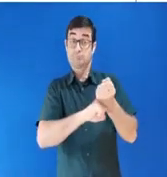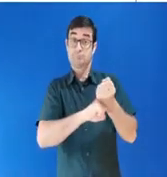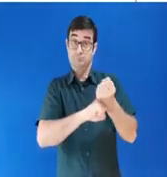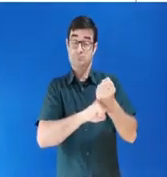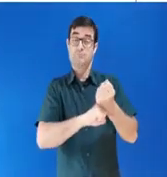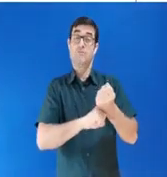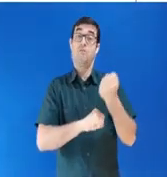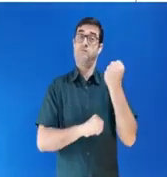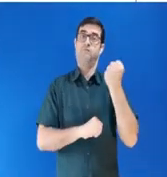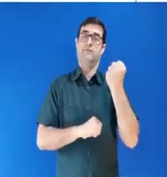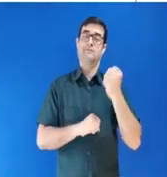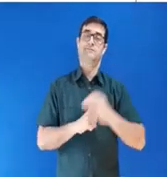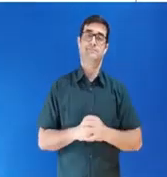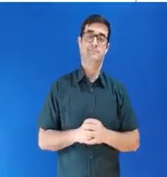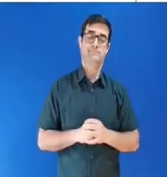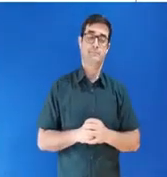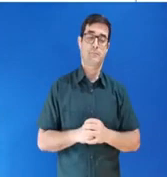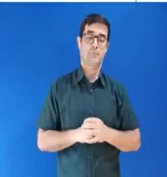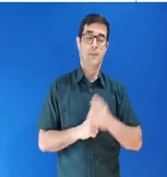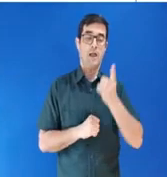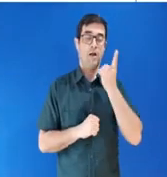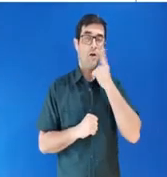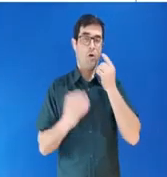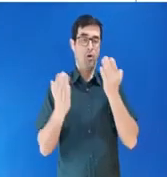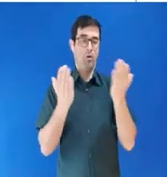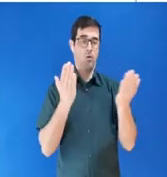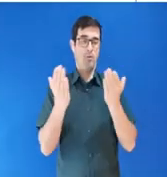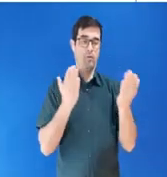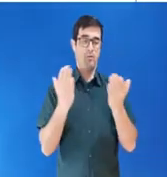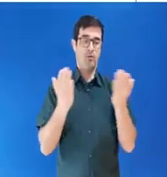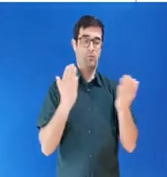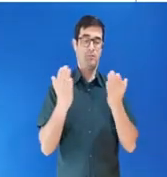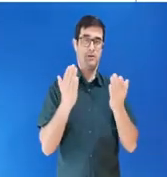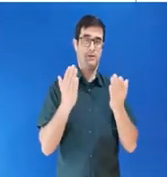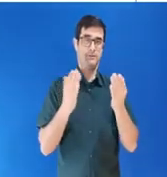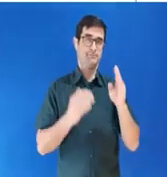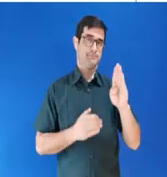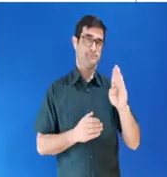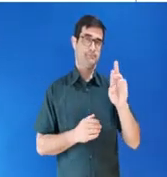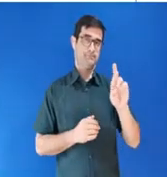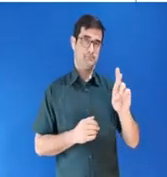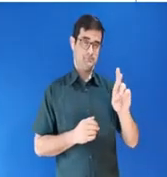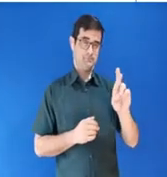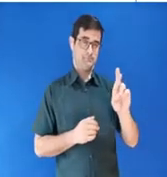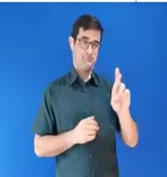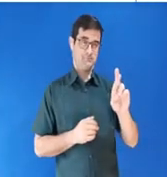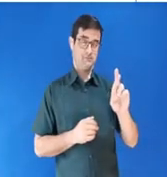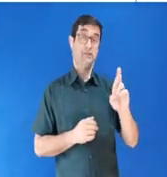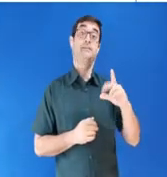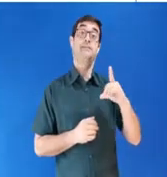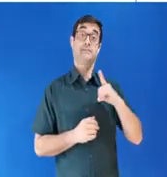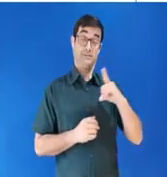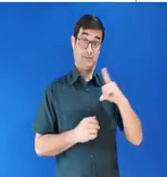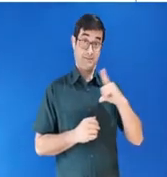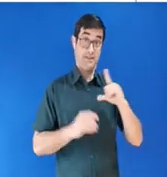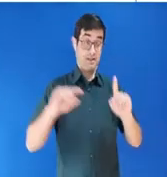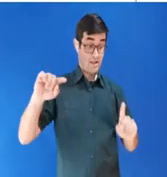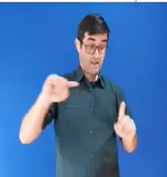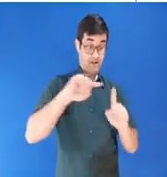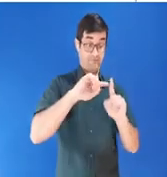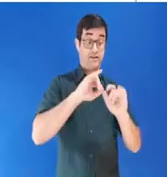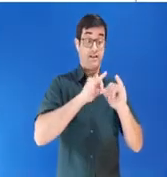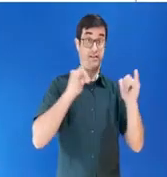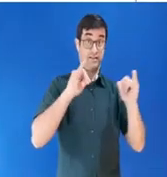vou comparar essa espécie com esse daqui. O bromo tem uma maior afinidade eletrônica, né,